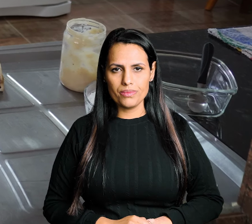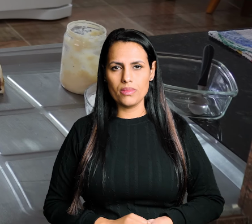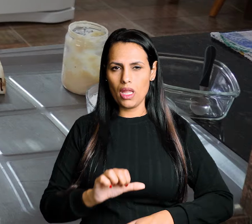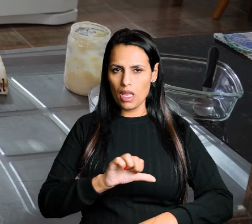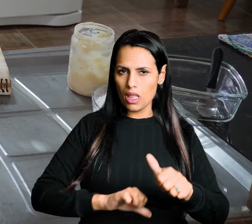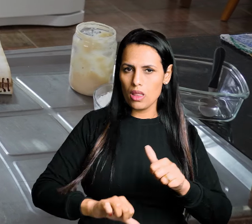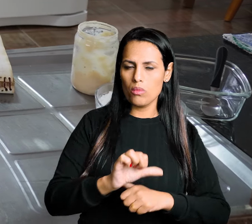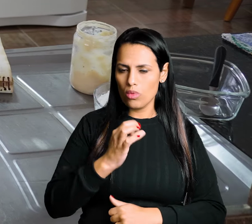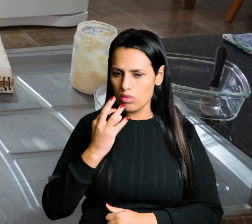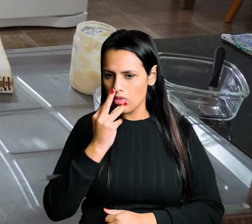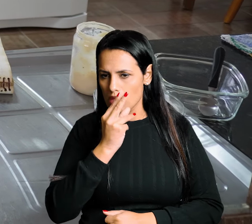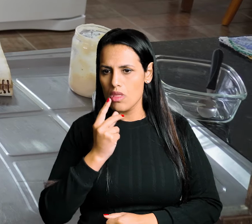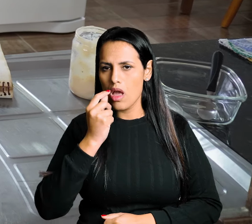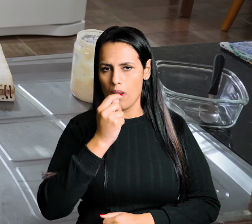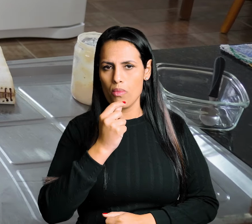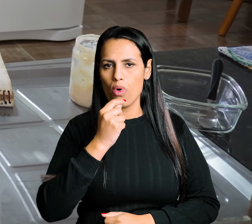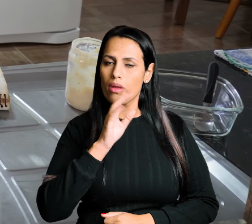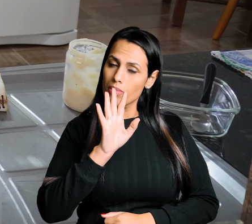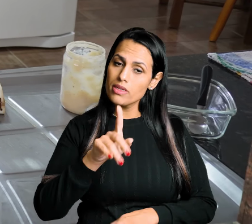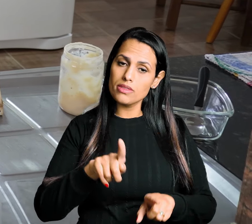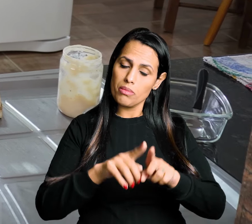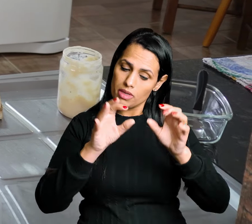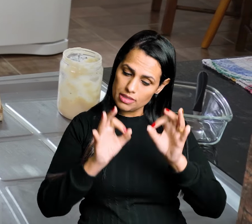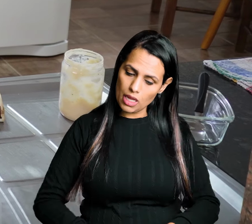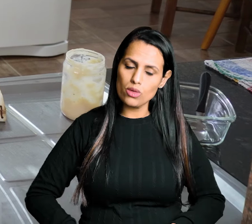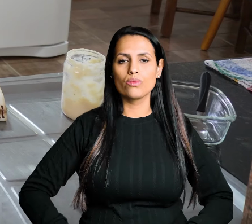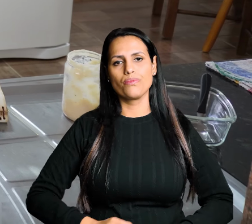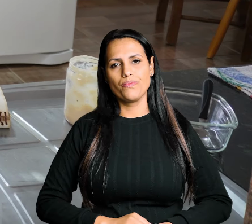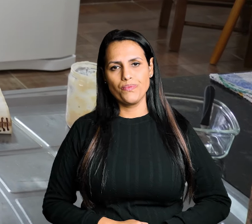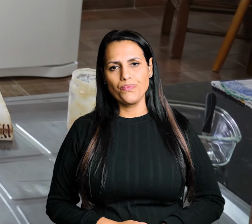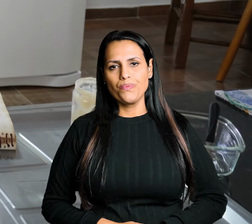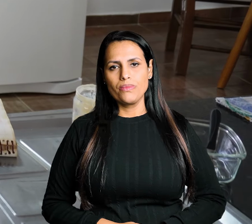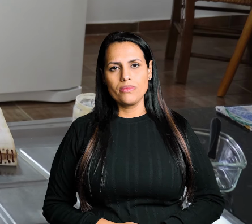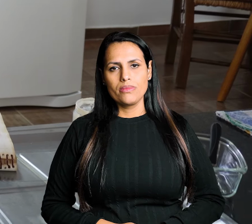pouco o sabor, mas a receita dá certo do mesmo jeito.